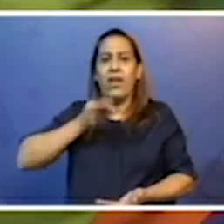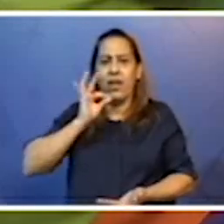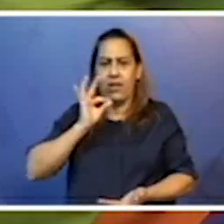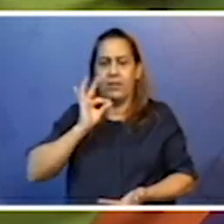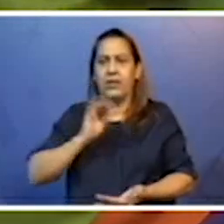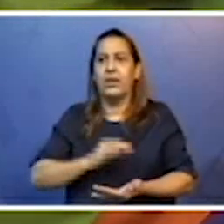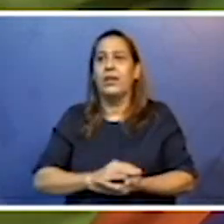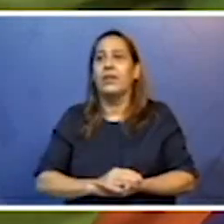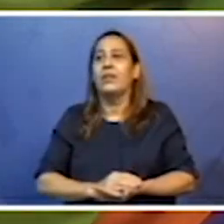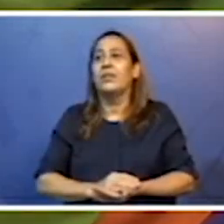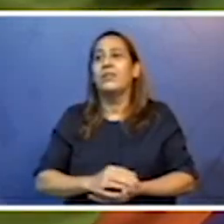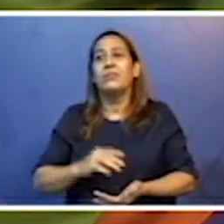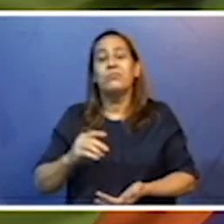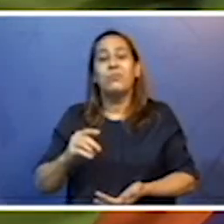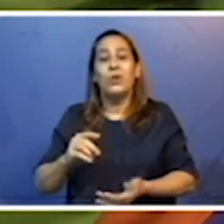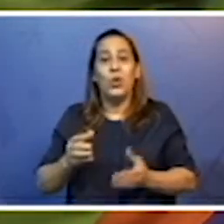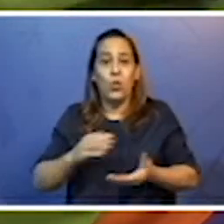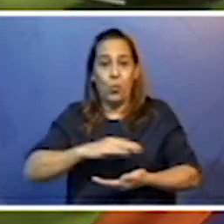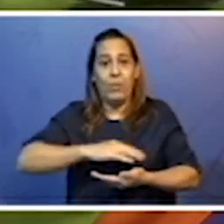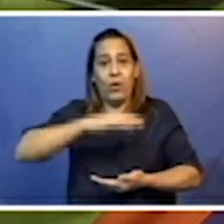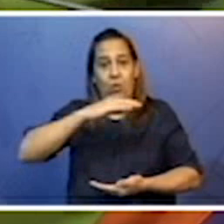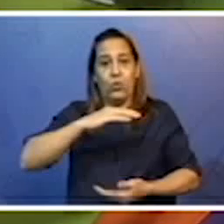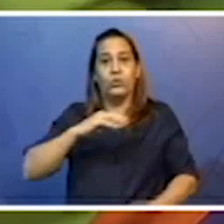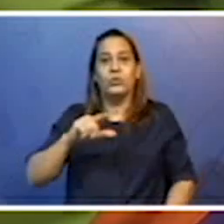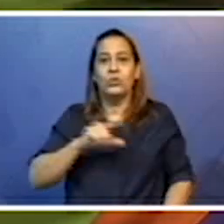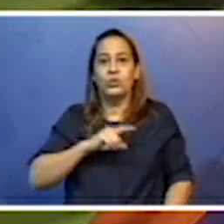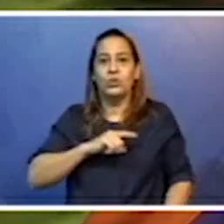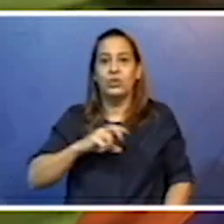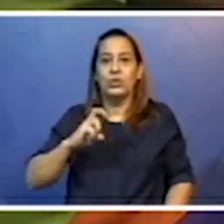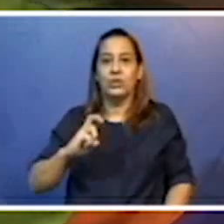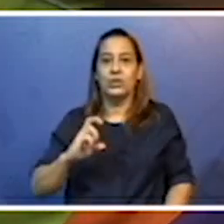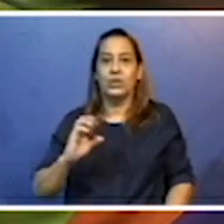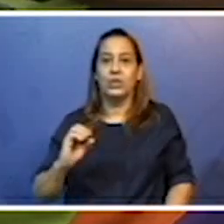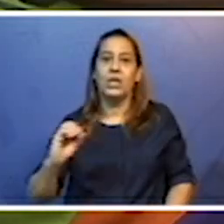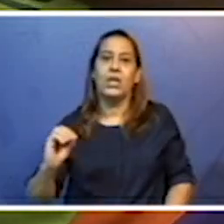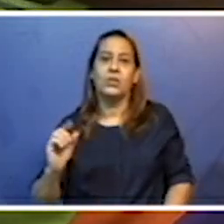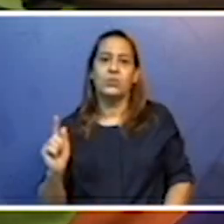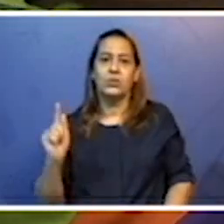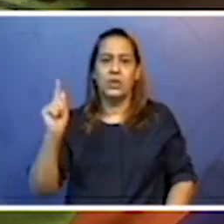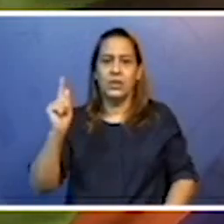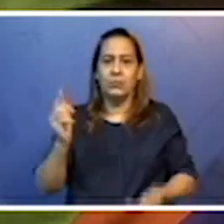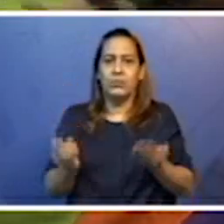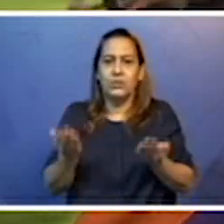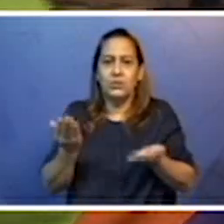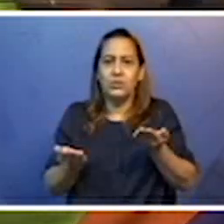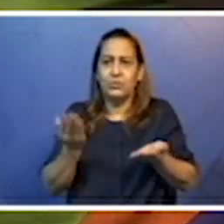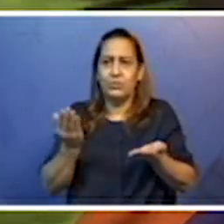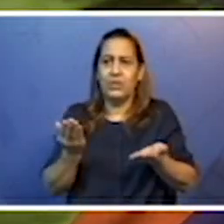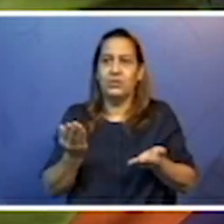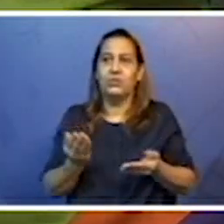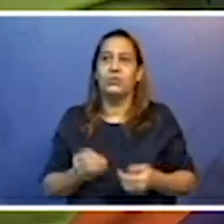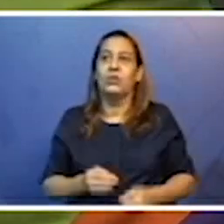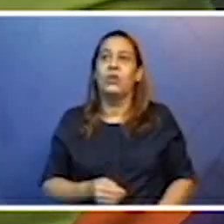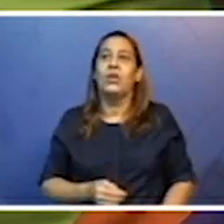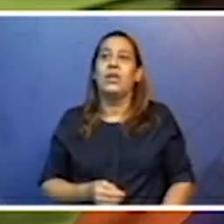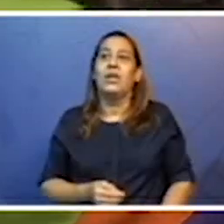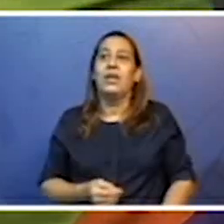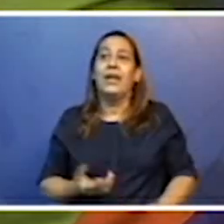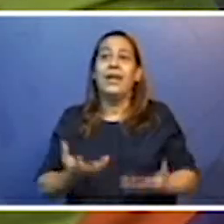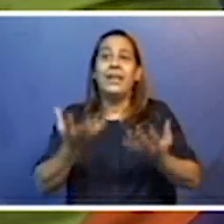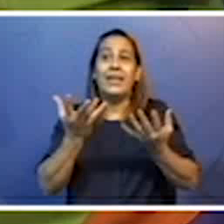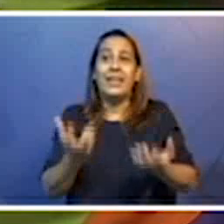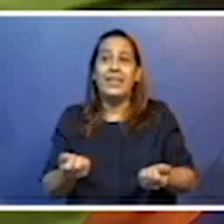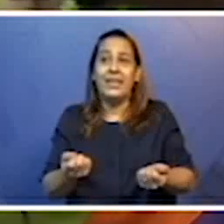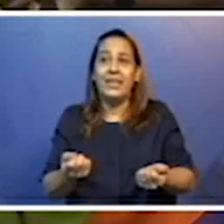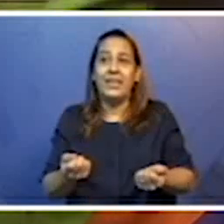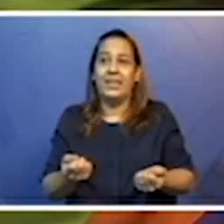um determinado peso de um produto, uma determinada massa, lembra? Aí eu chego lá, não tem o